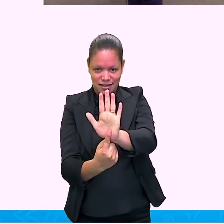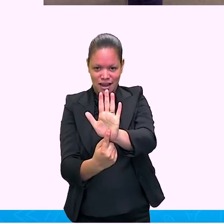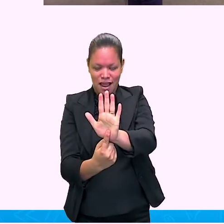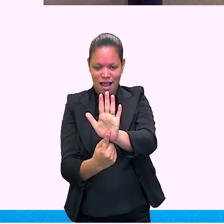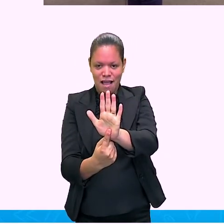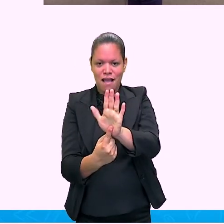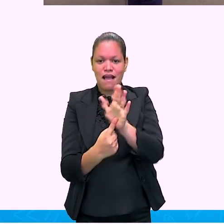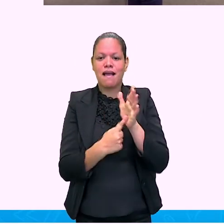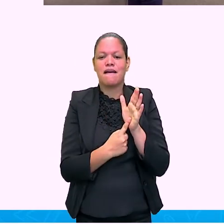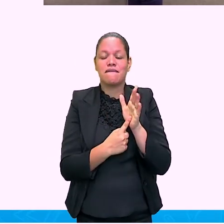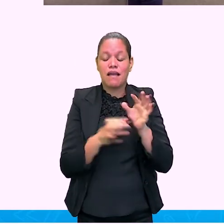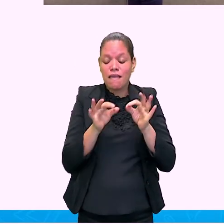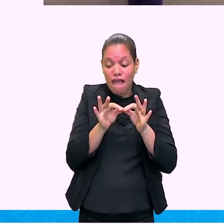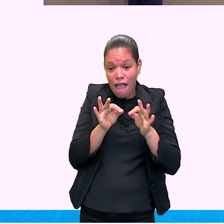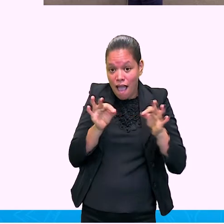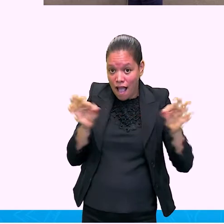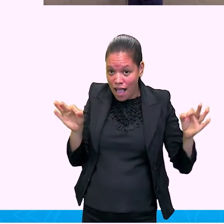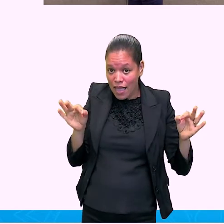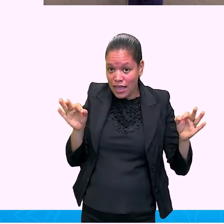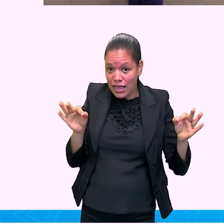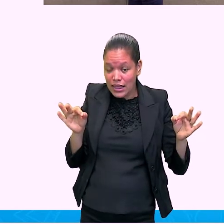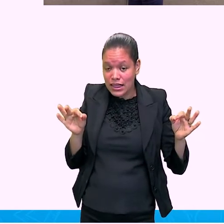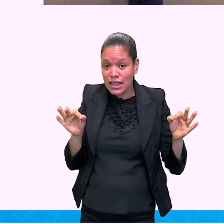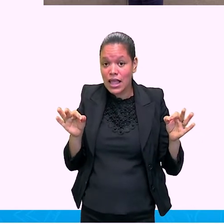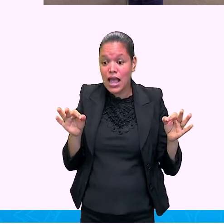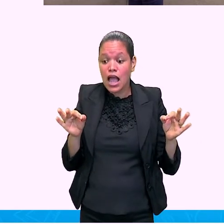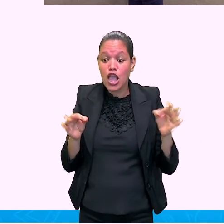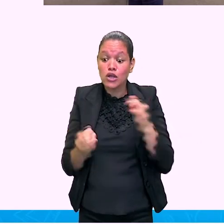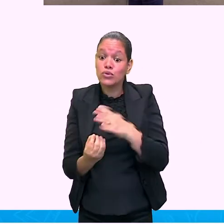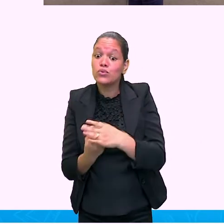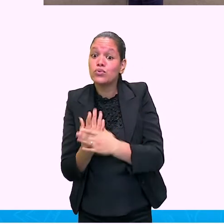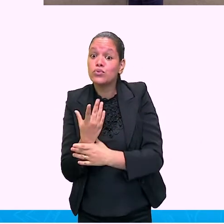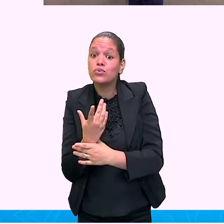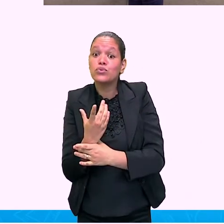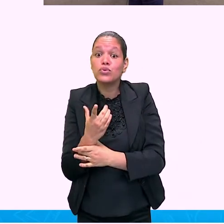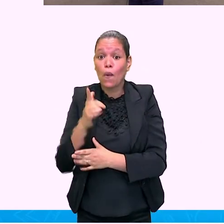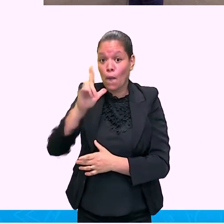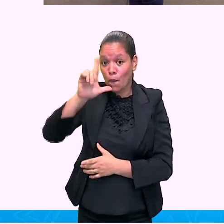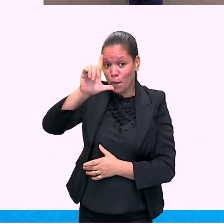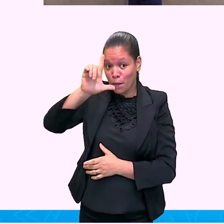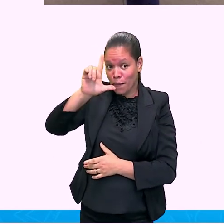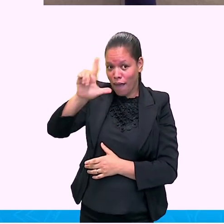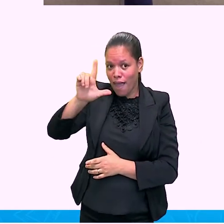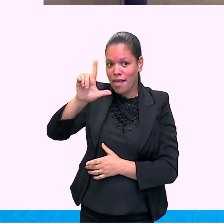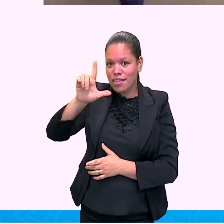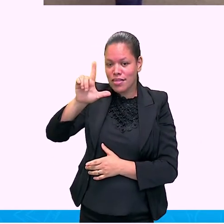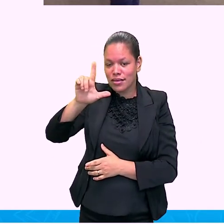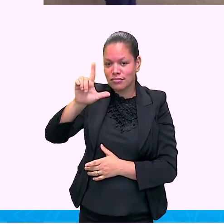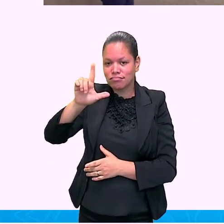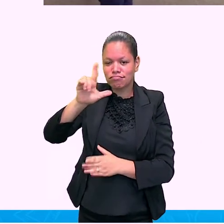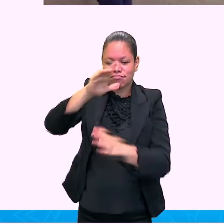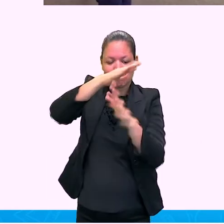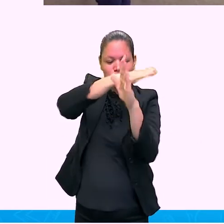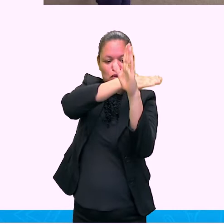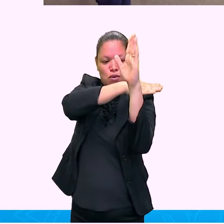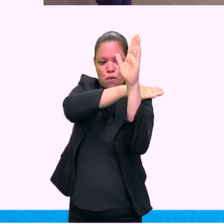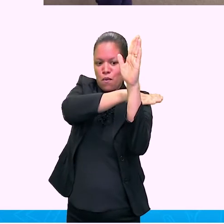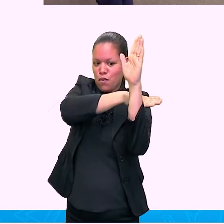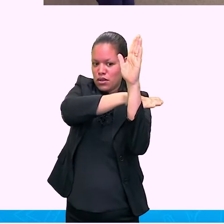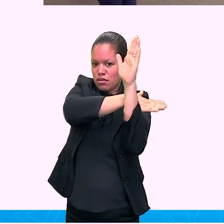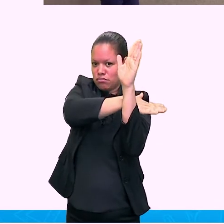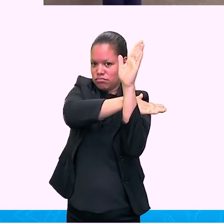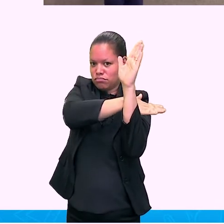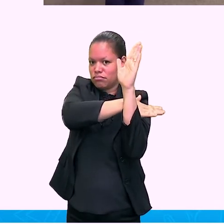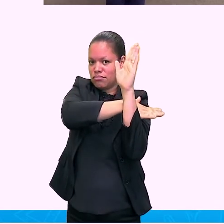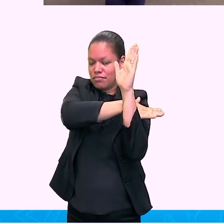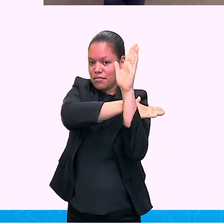quatro ângulos de 90 graus. Então, quando essas retas se cruzam e formam um ângulo de 90 graus, nós temos aí